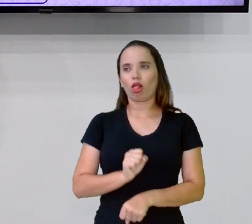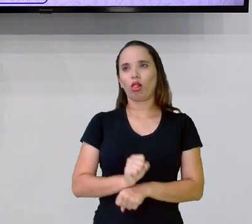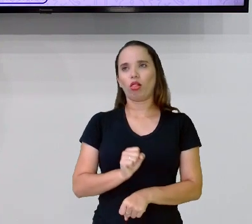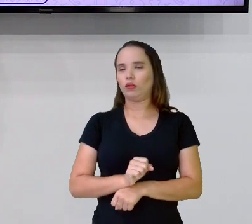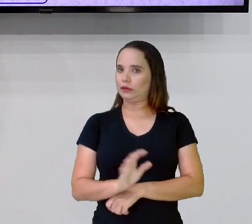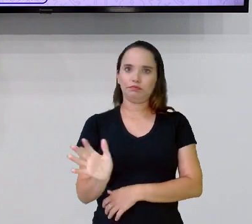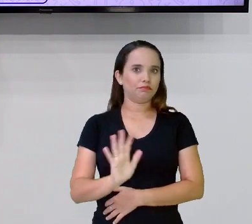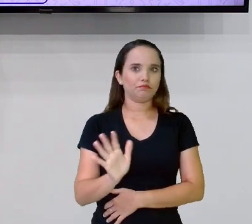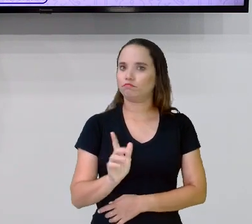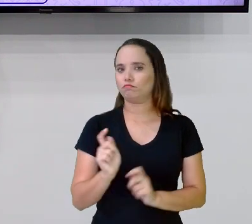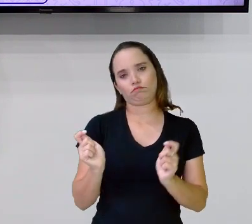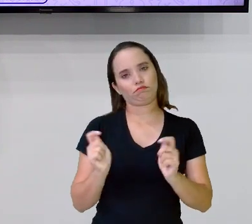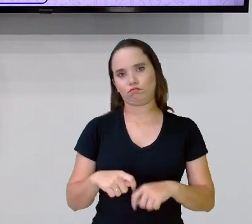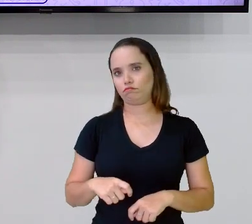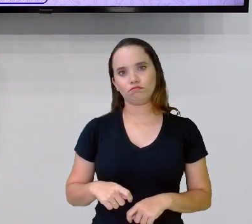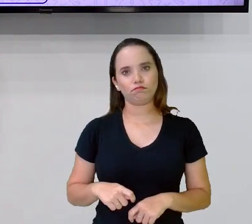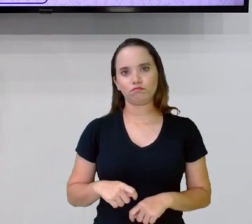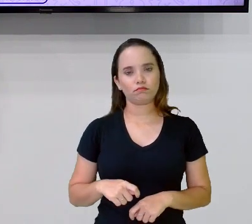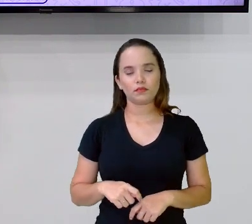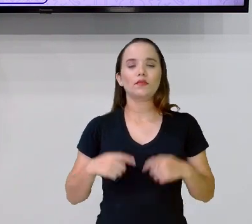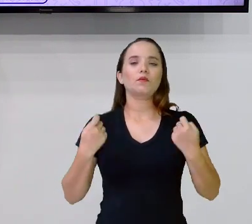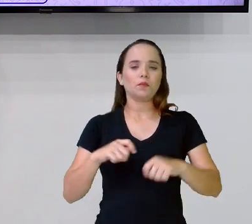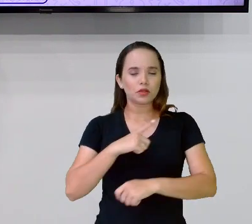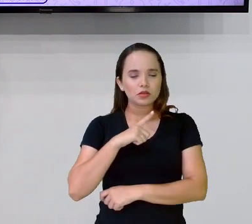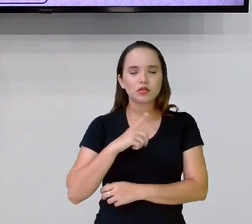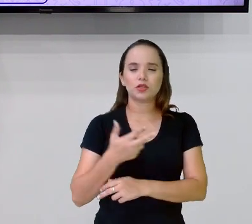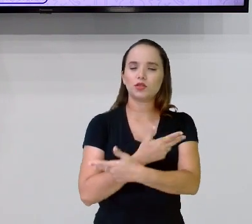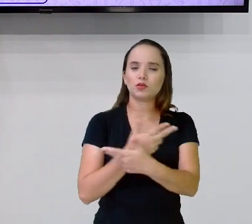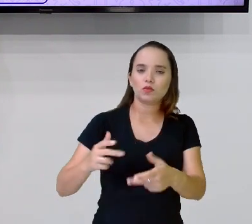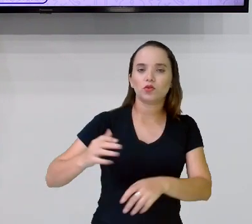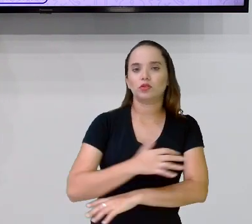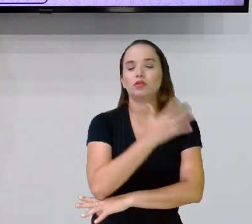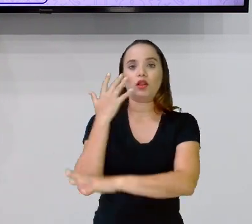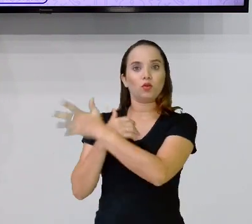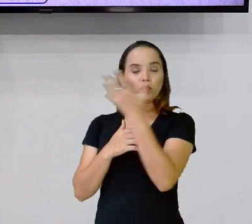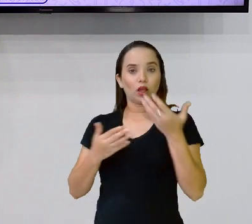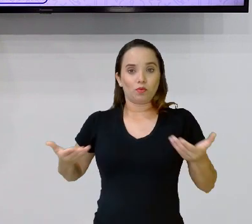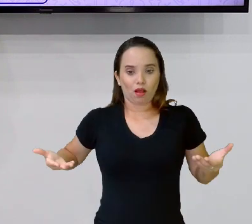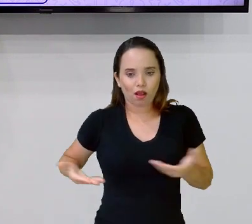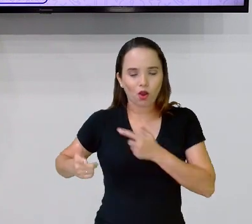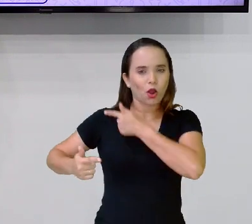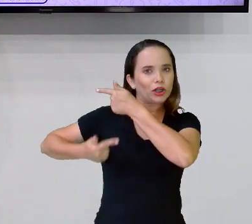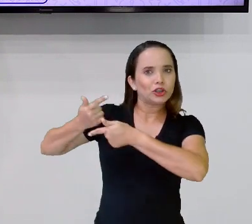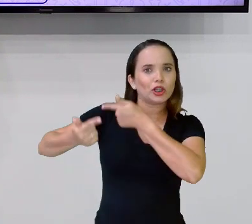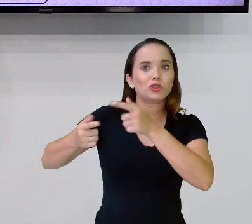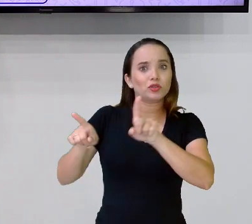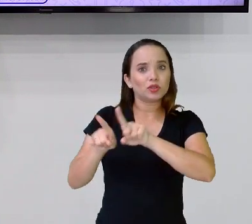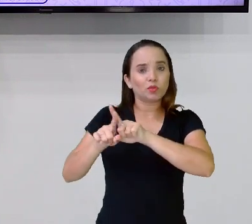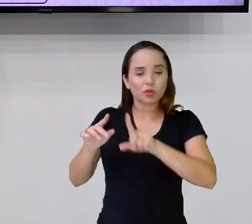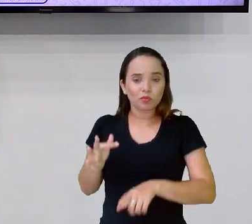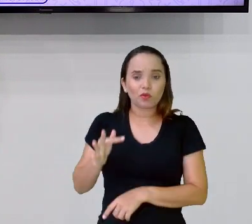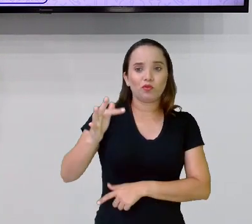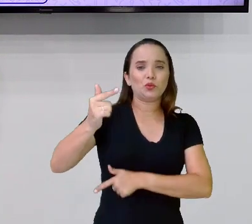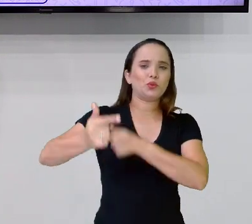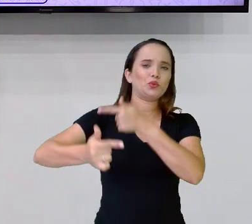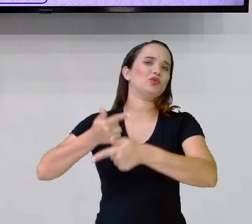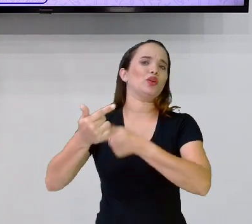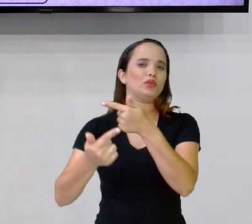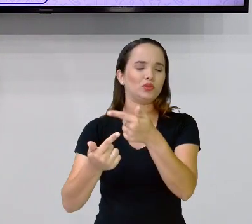gente precisa garantir os recursos naturais para essa nossa geração, assim como para as futuras gerações. Então, a gente tem